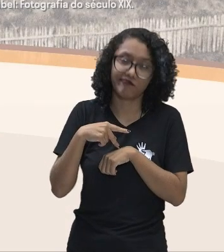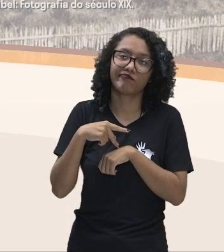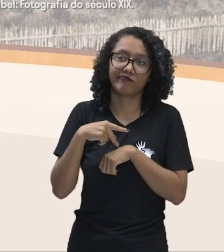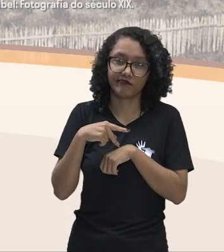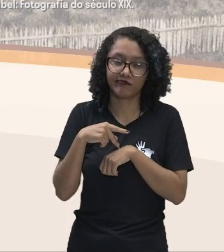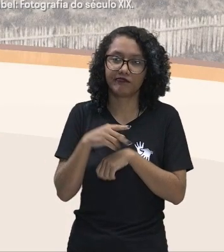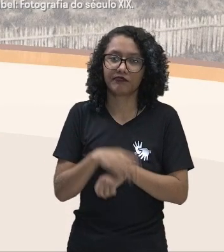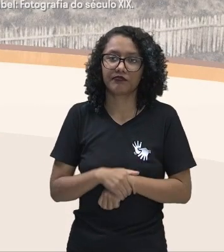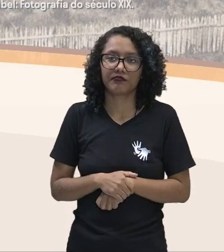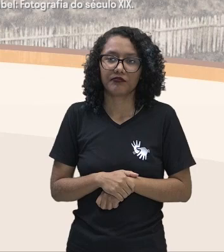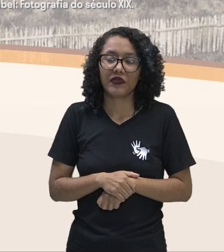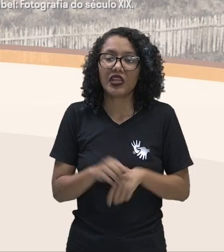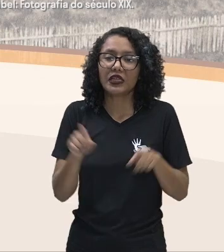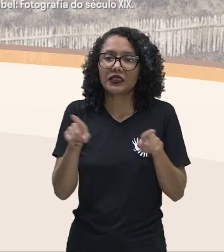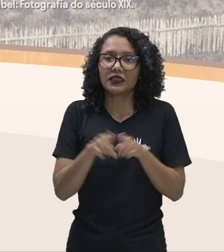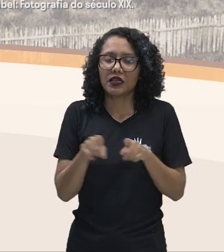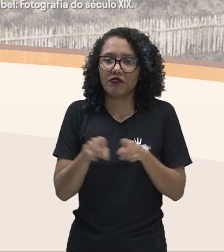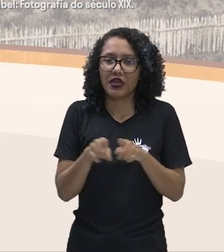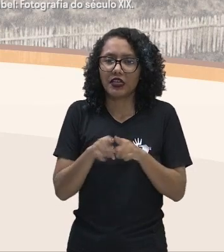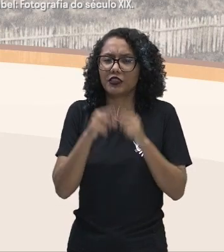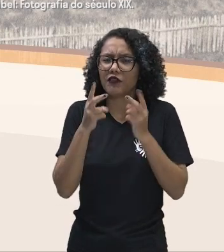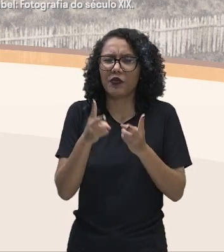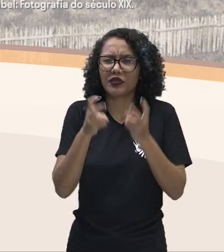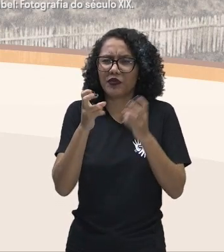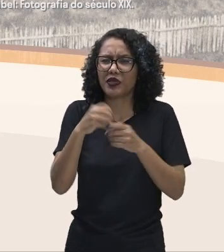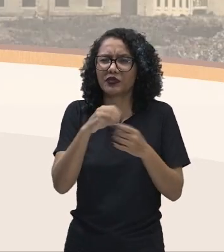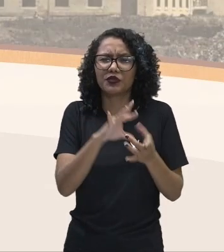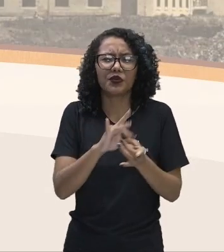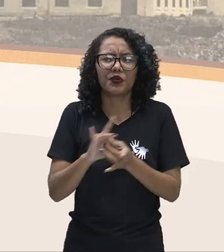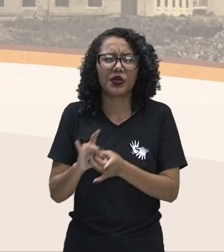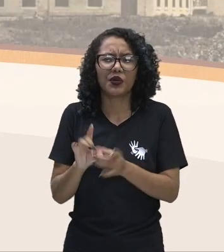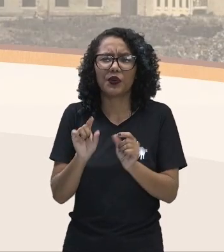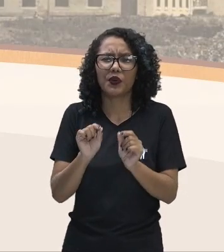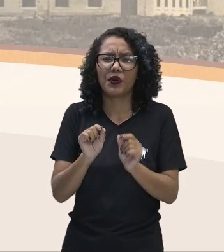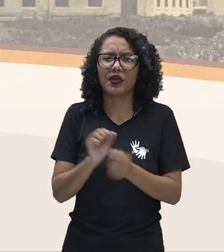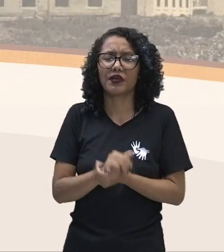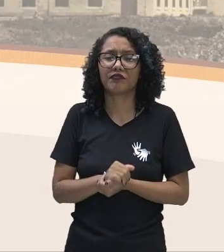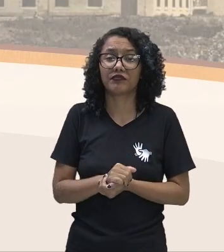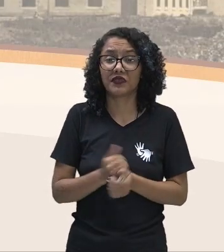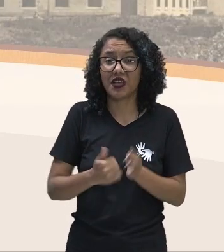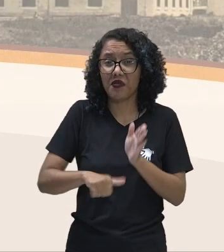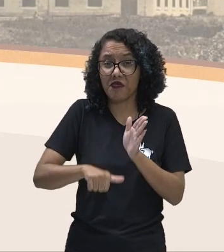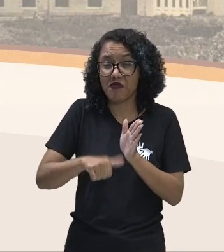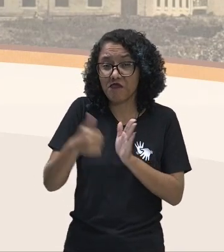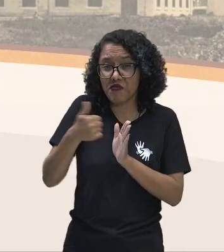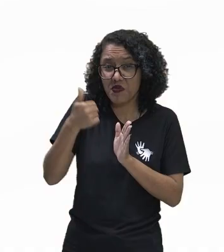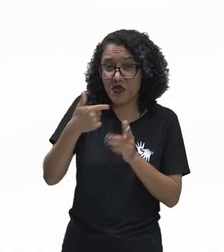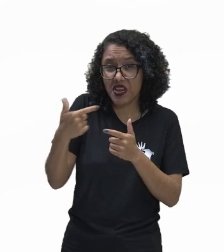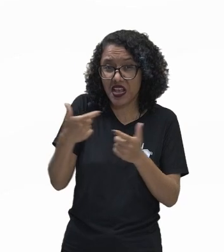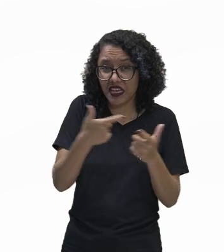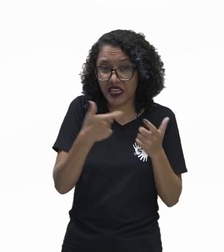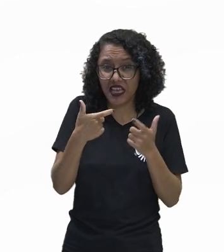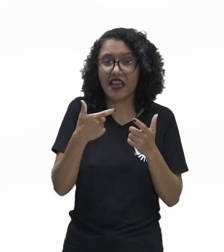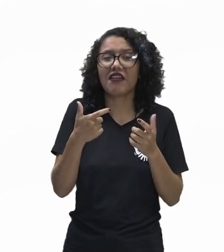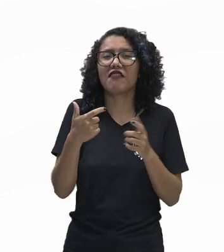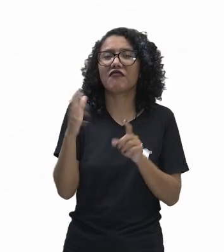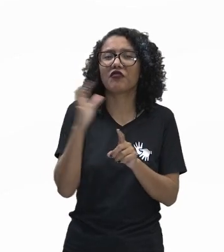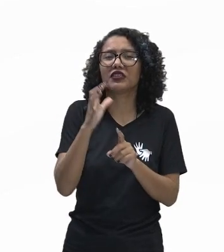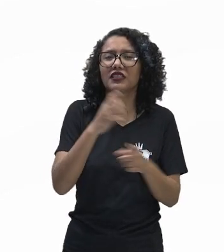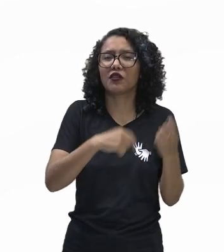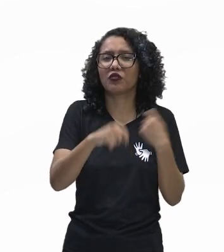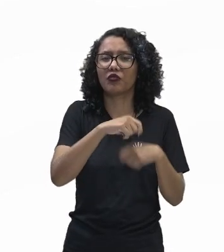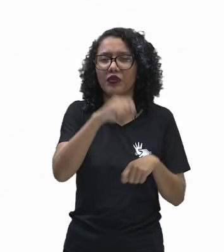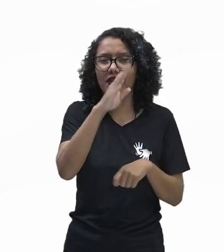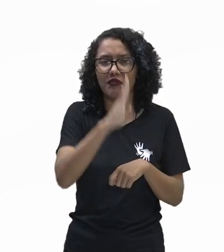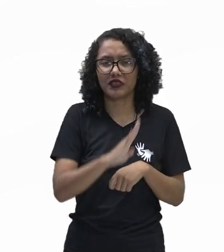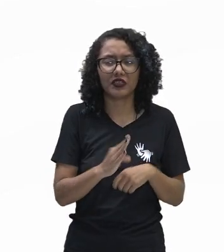Dentro desse contexto, vamos observar também como é que a Primeira Guerra vai interferir na economia brasileira. Lembrem que